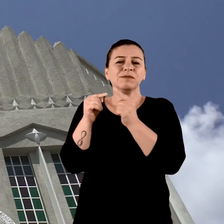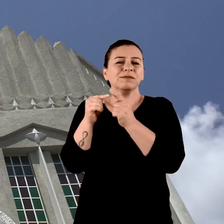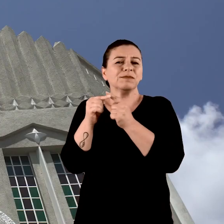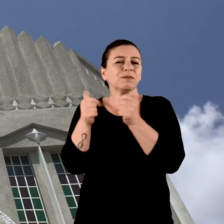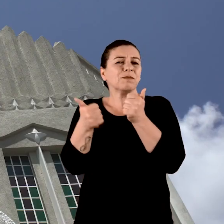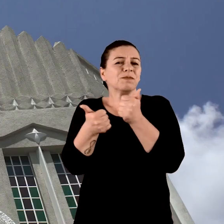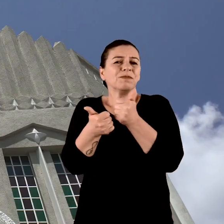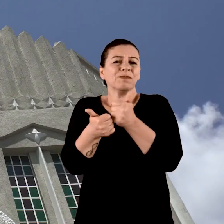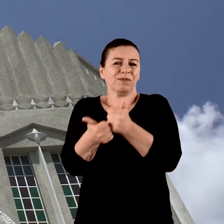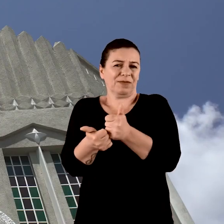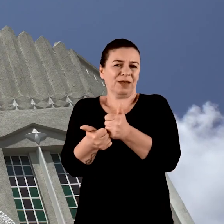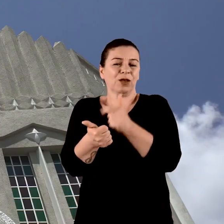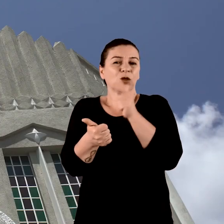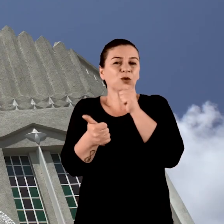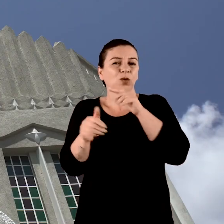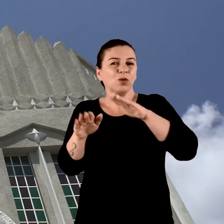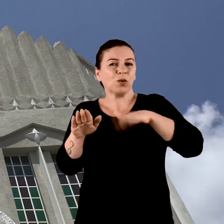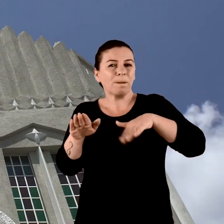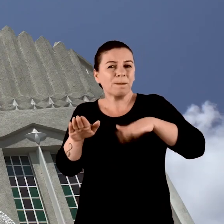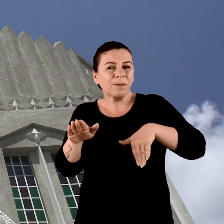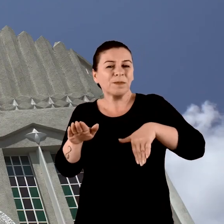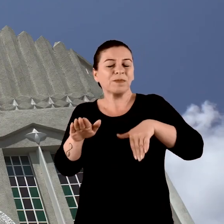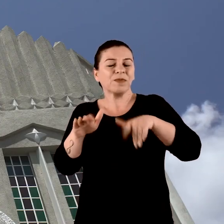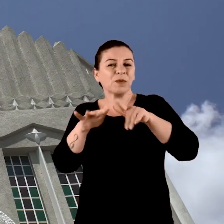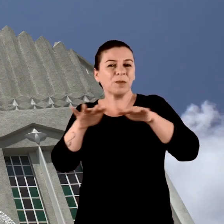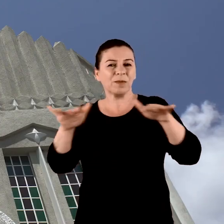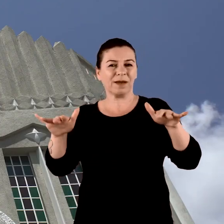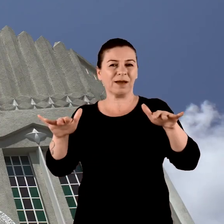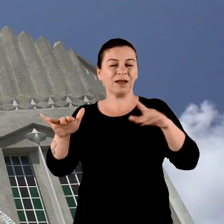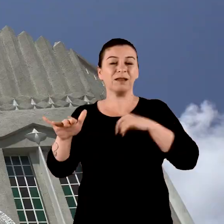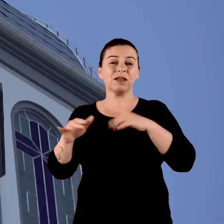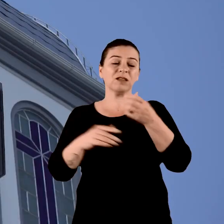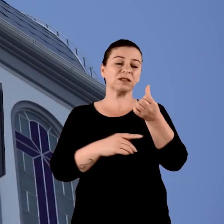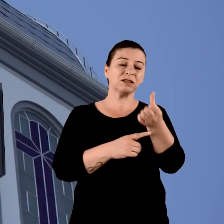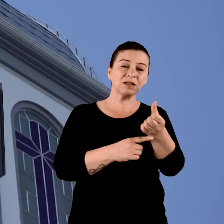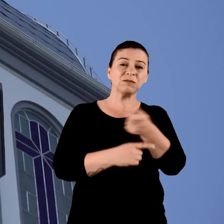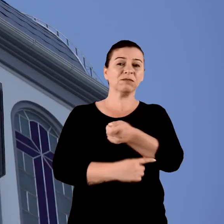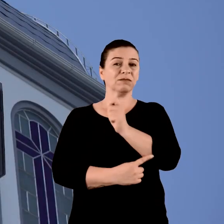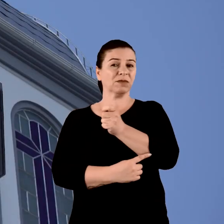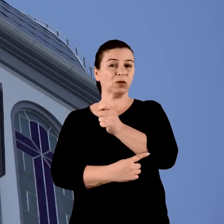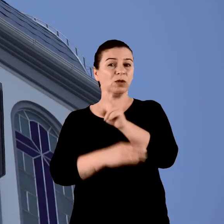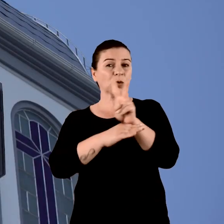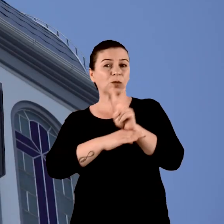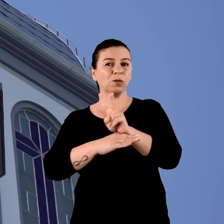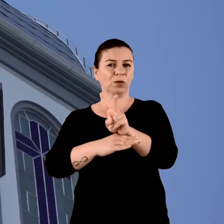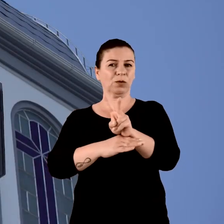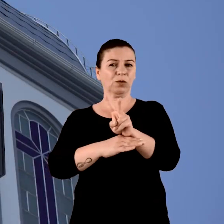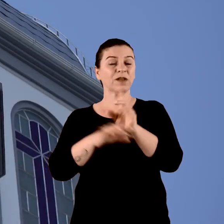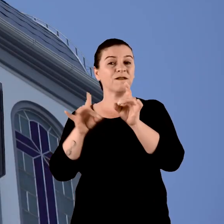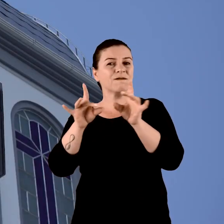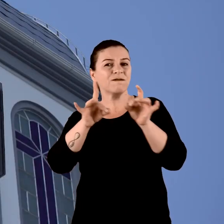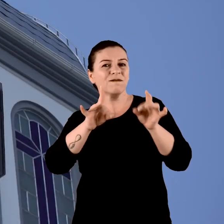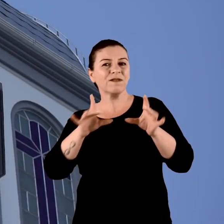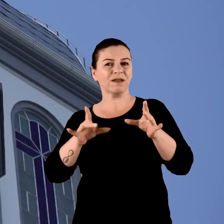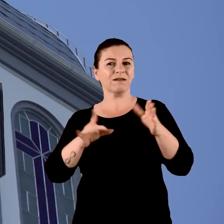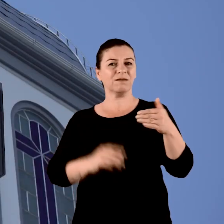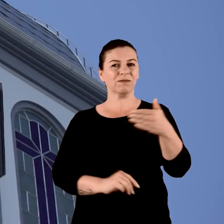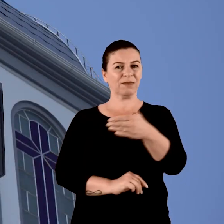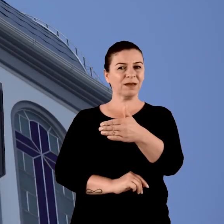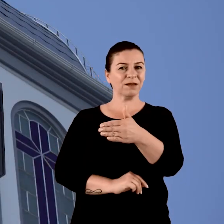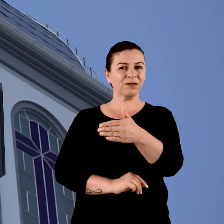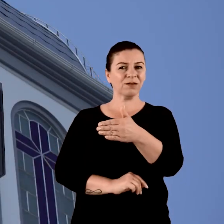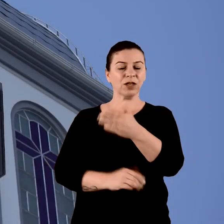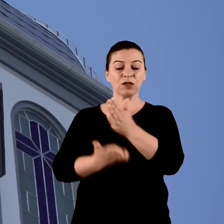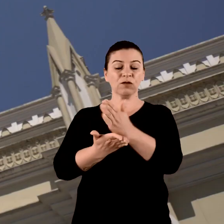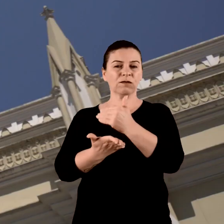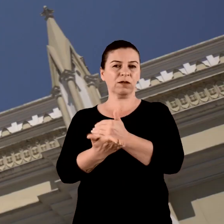aquela pequenininha na beira do mar, que tem meia dúzia de pescadores que tomam conta dela. Que quando vendem o peixe, dividem